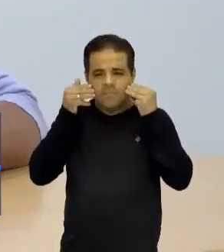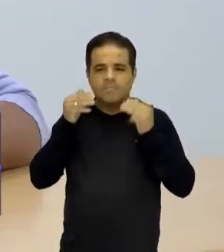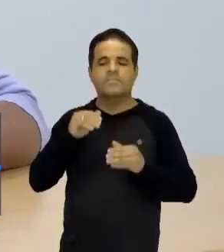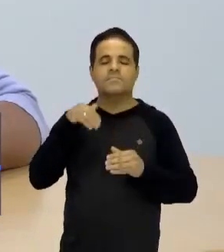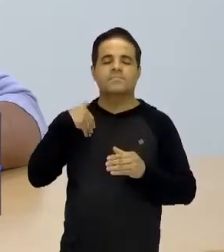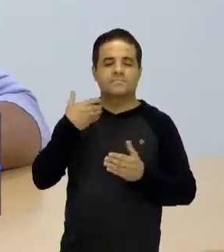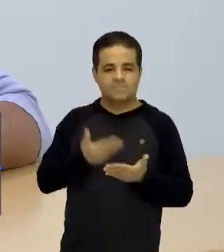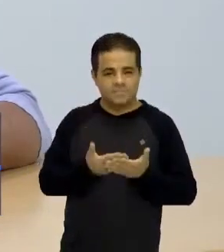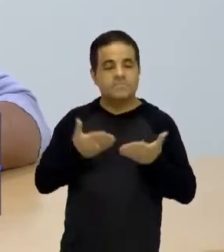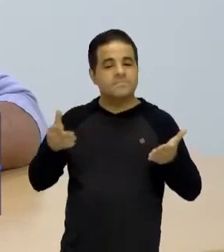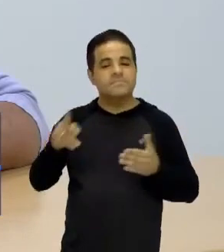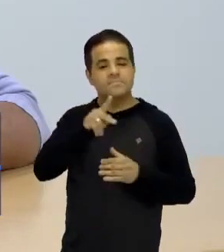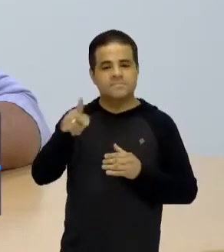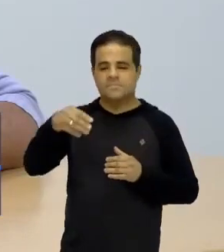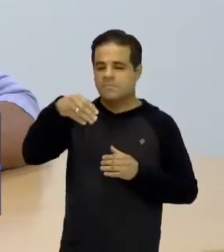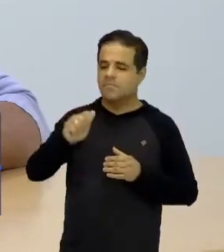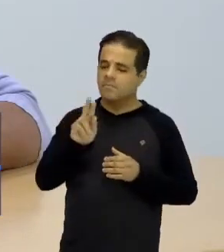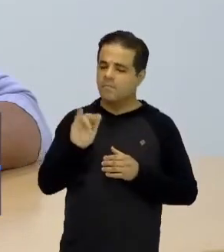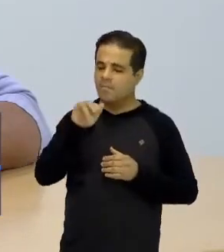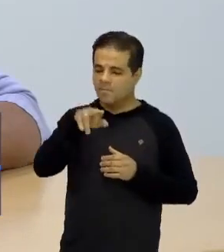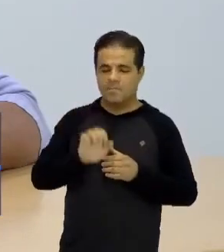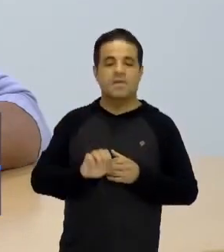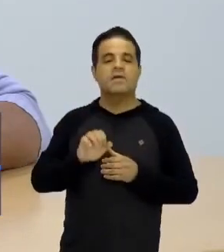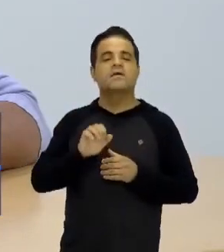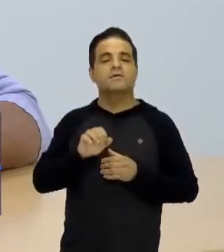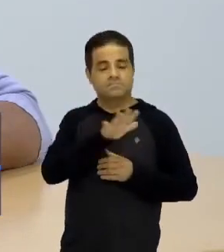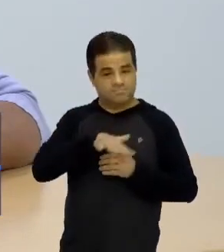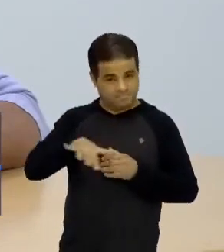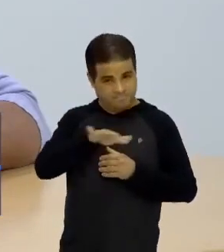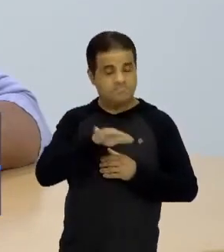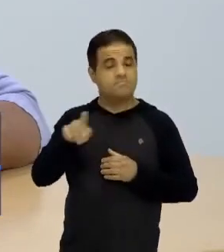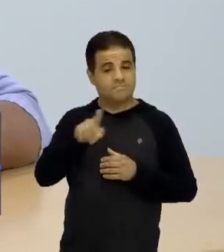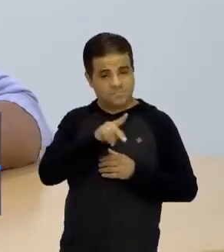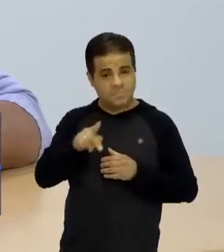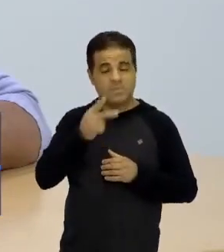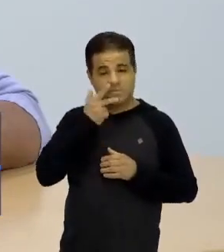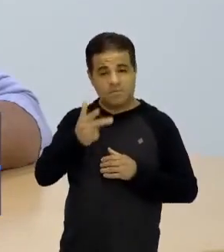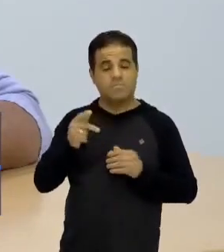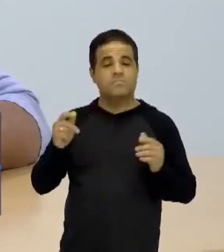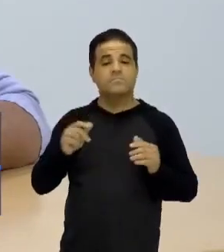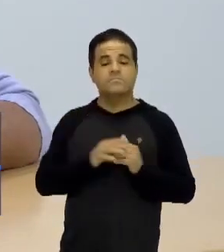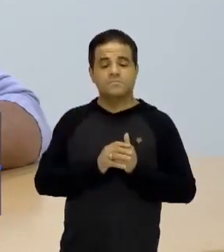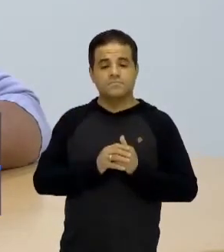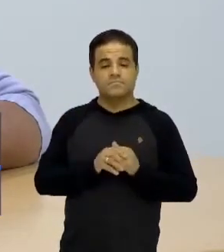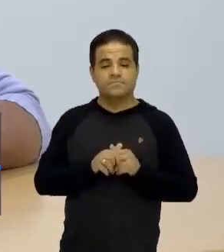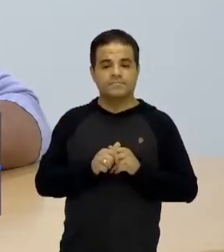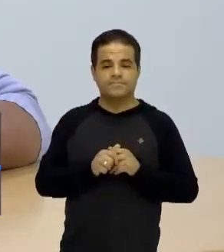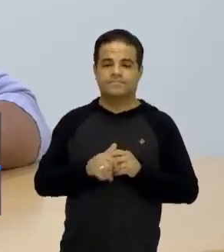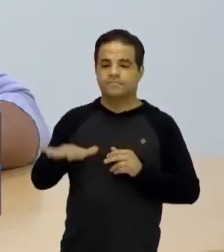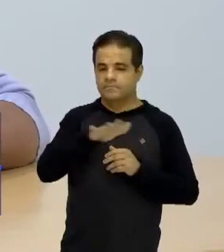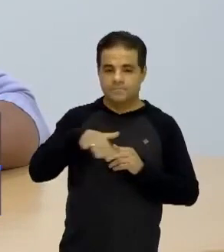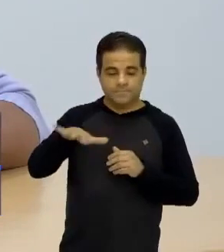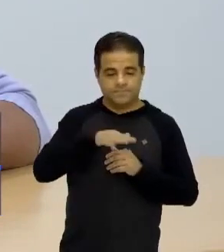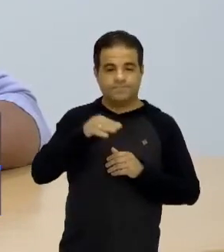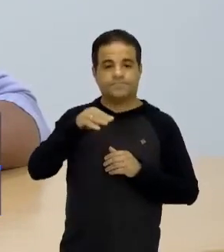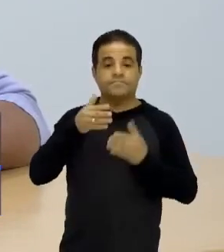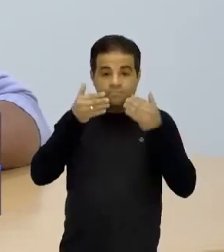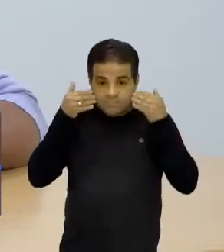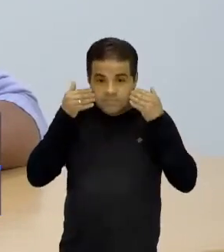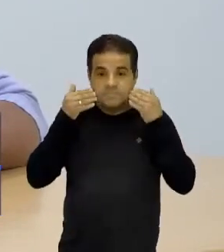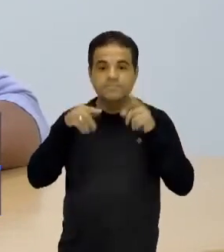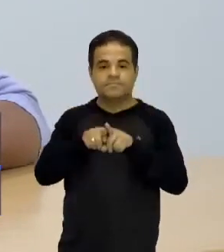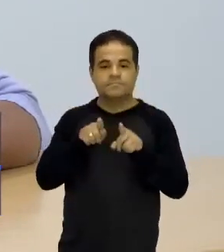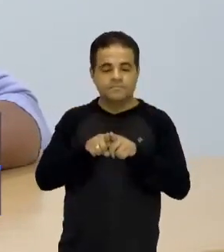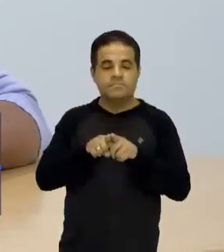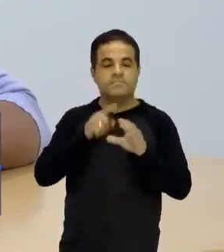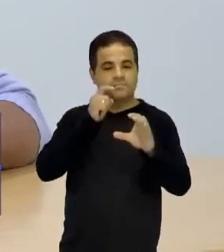professora Marine, Cabo Verde, a P. Clarinda Machado com a gente aqui. A Pro Maria, Moçambique,